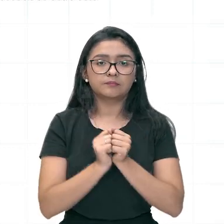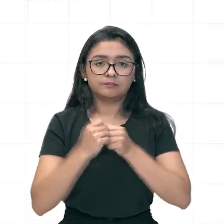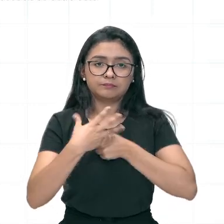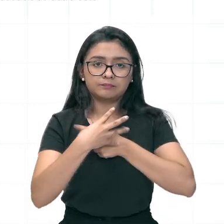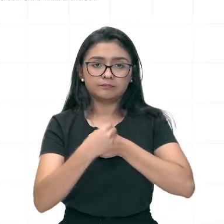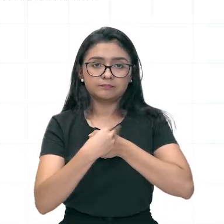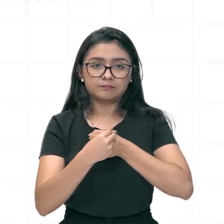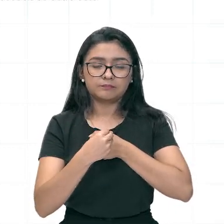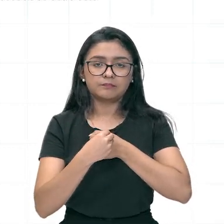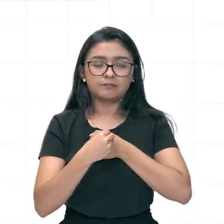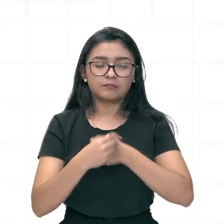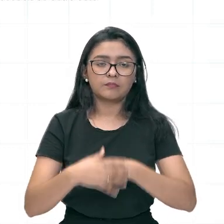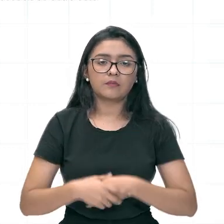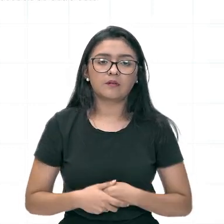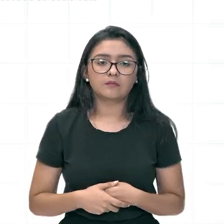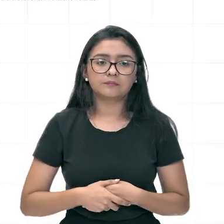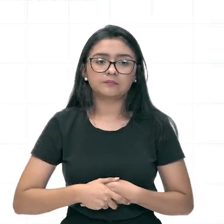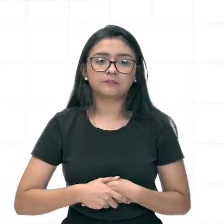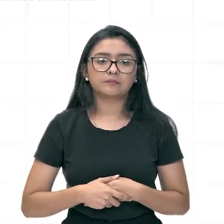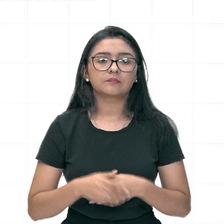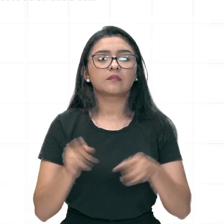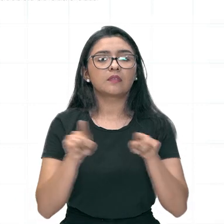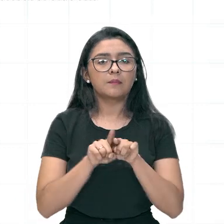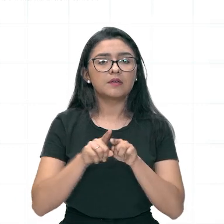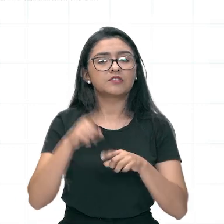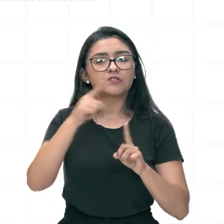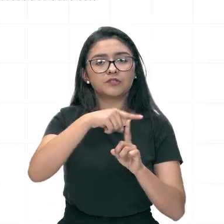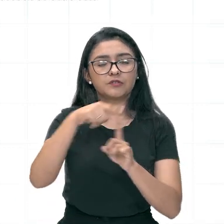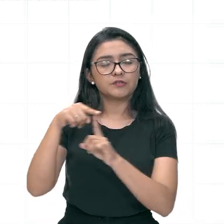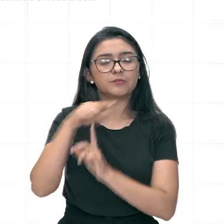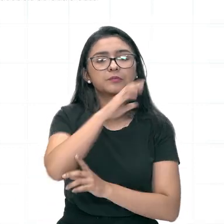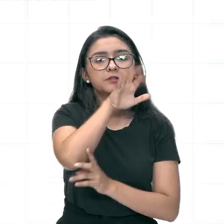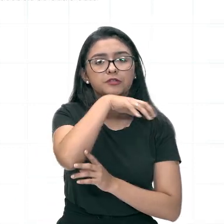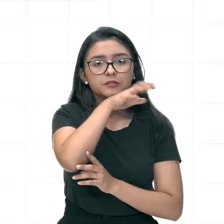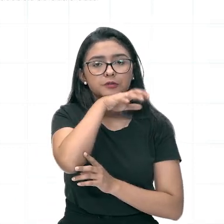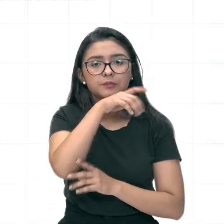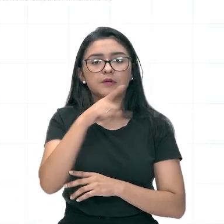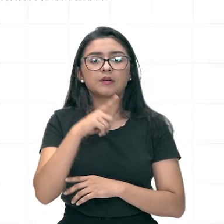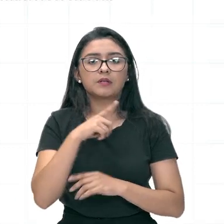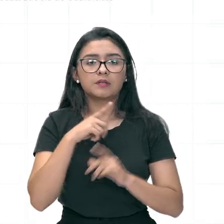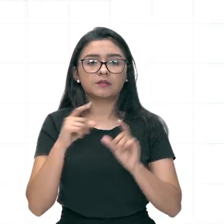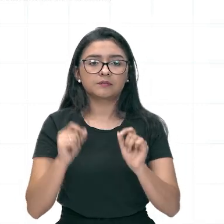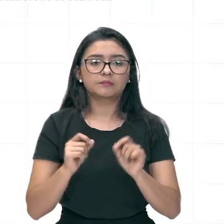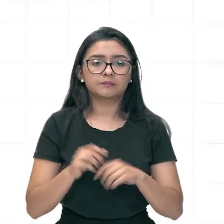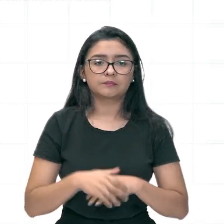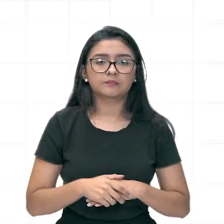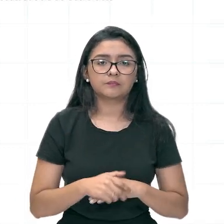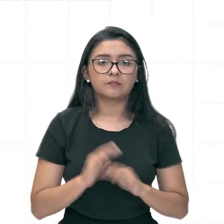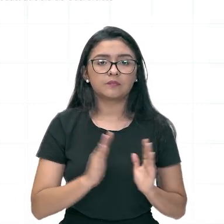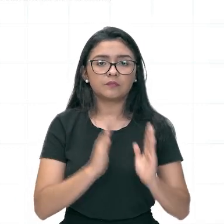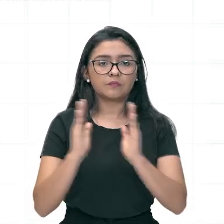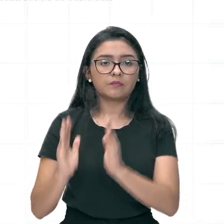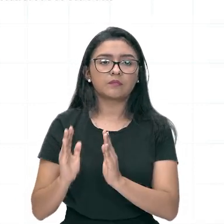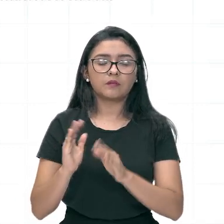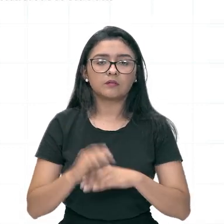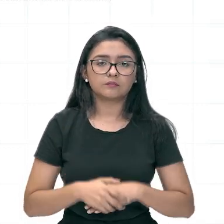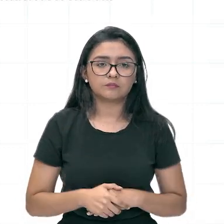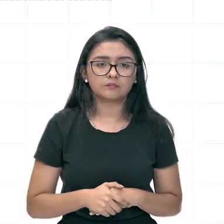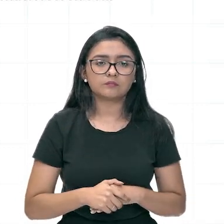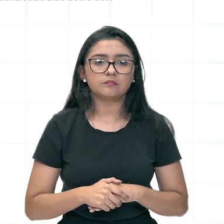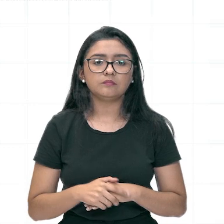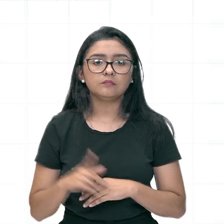consigam se desenvolver sozinhos. Além disso, né, os marsupiais, eles têm embriões, aí na próxima imagem,